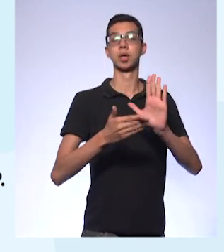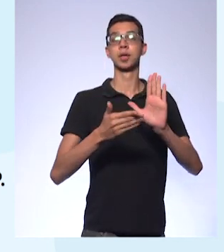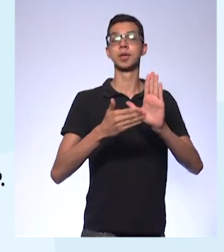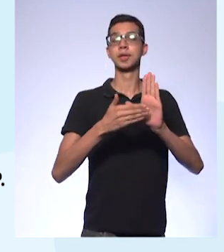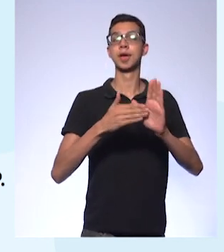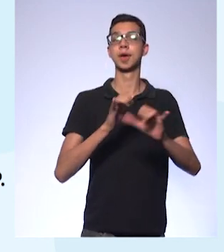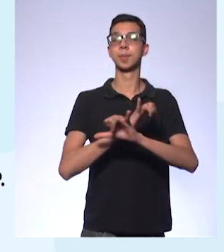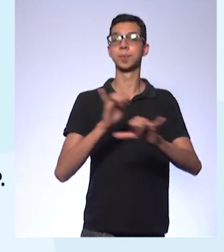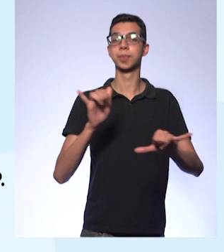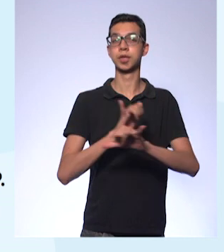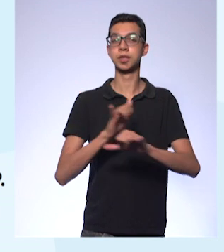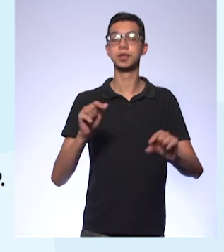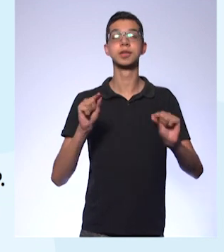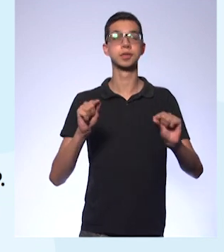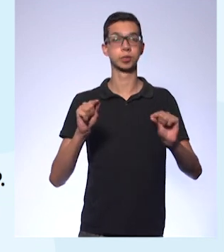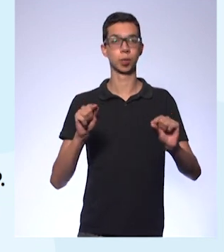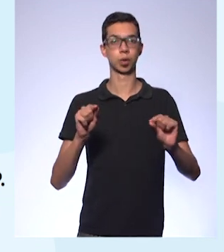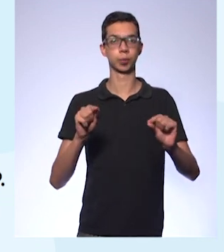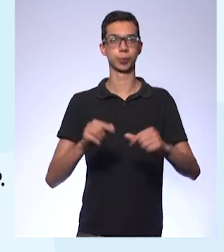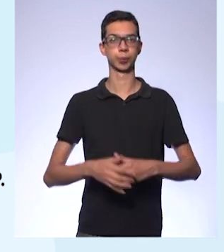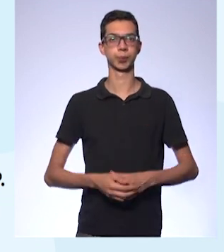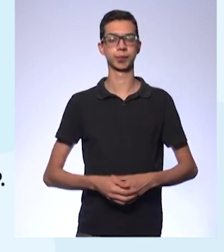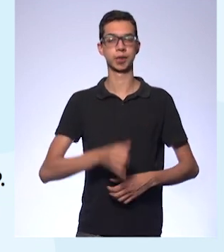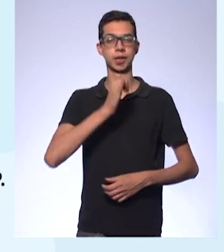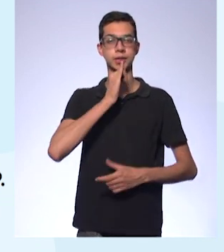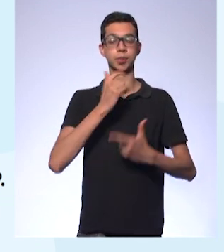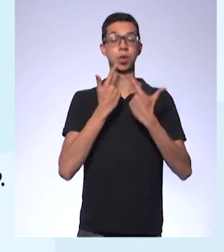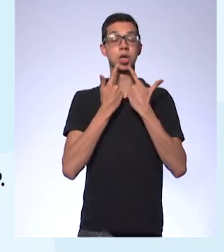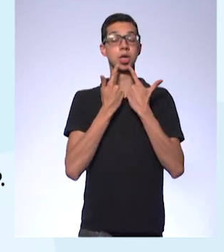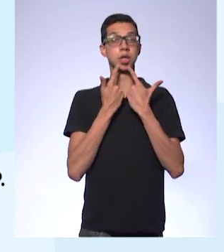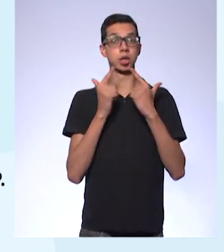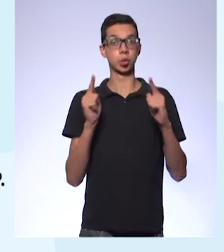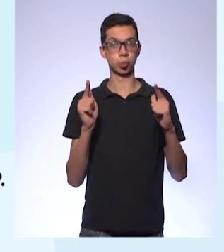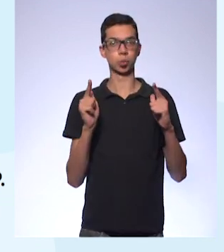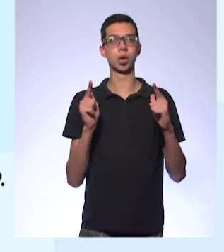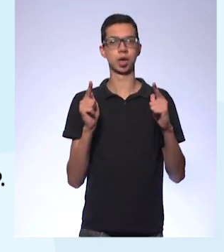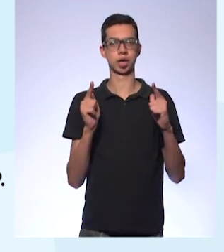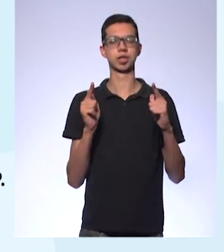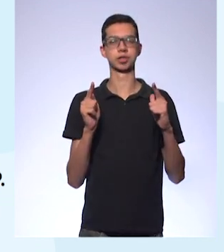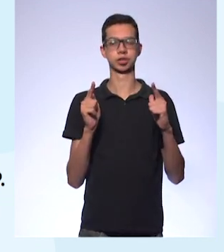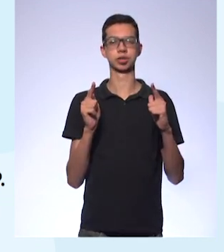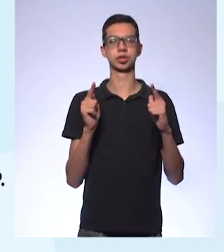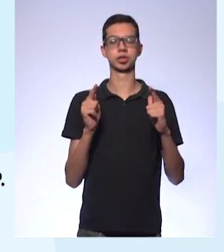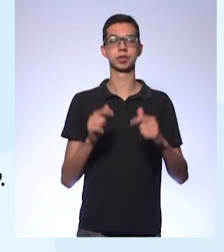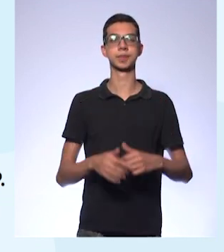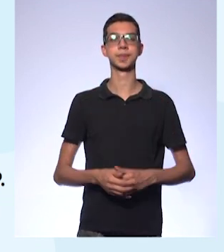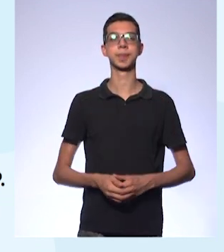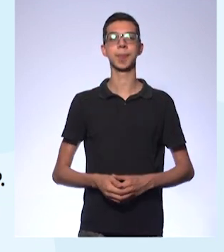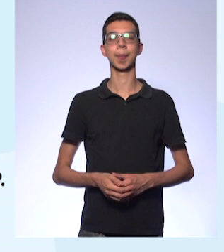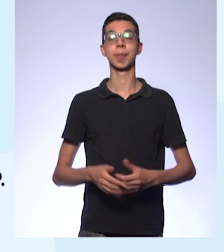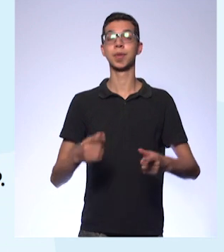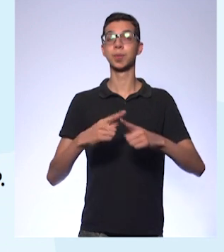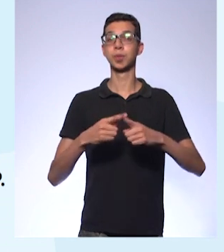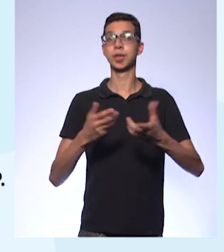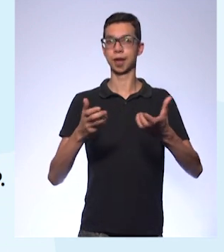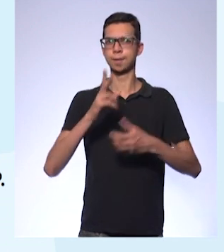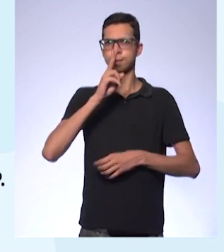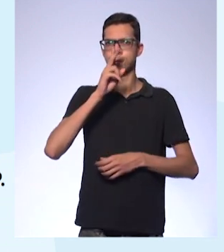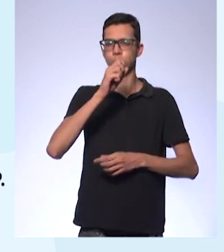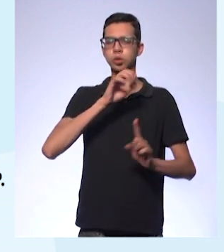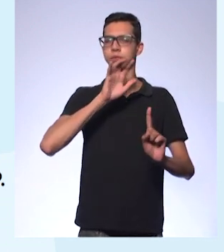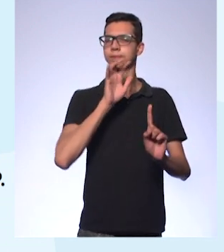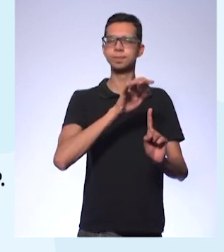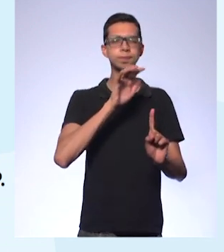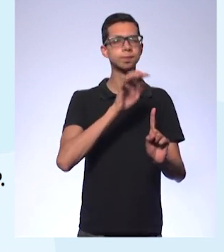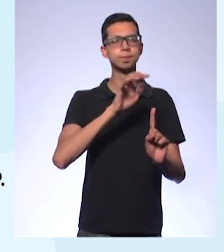é aquele gênero em que a gente, numa linguagem aí de uma função apelativa, a gente quer convencer